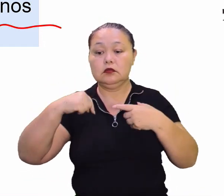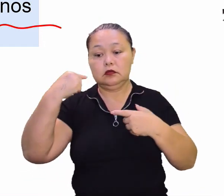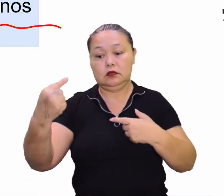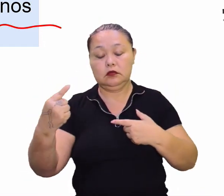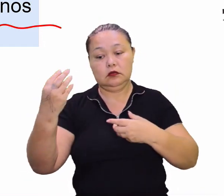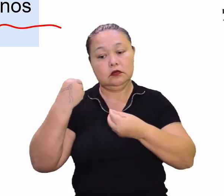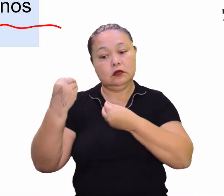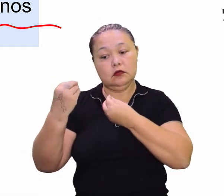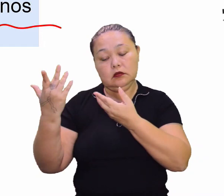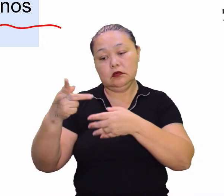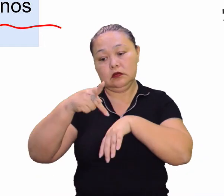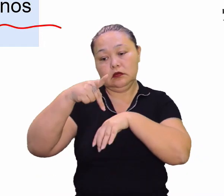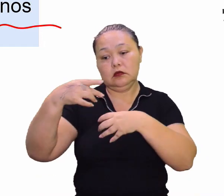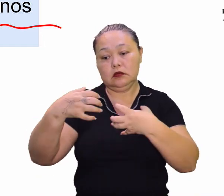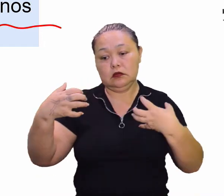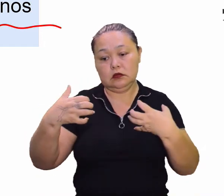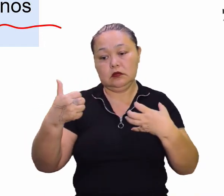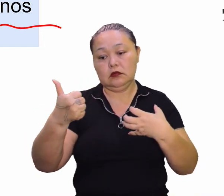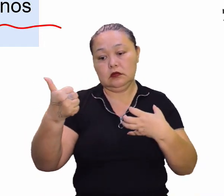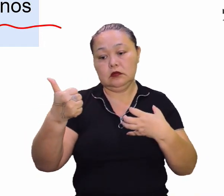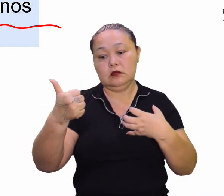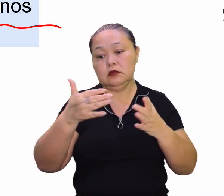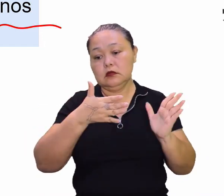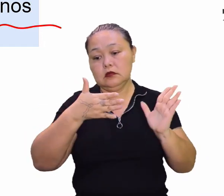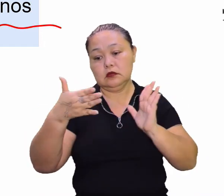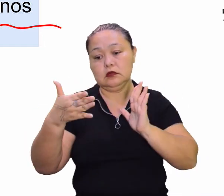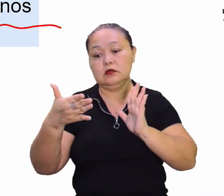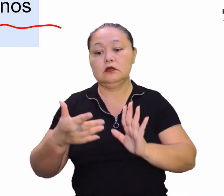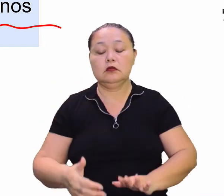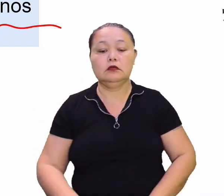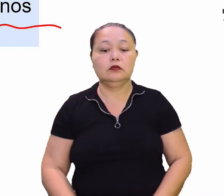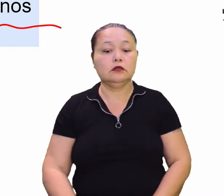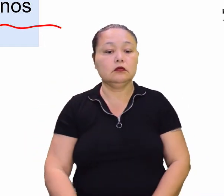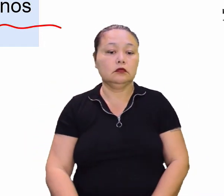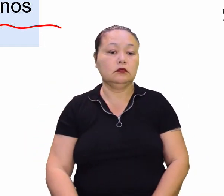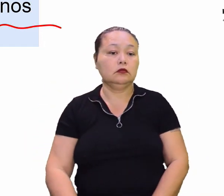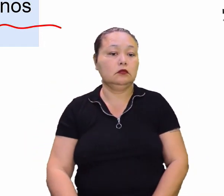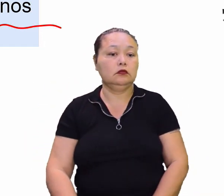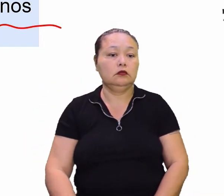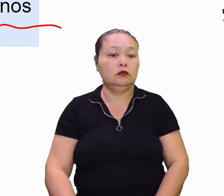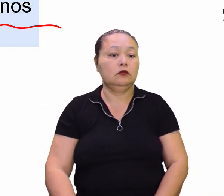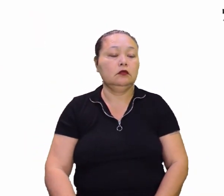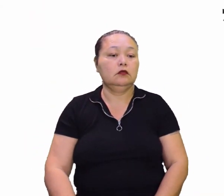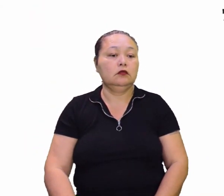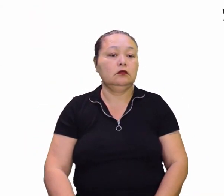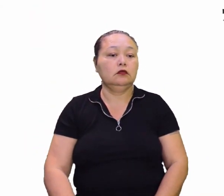agressividade como os tigres asiáticos originais. Exato.